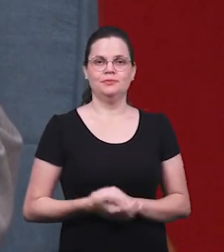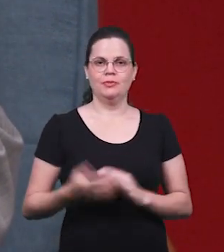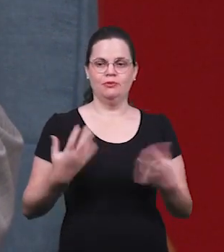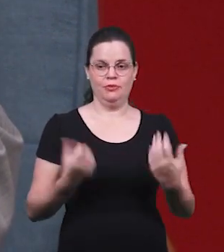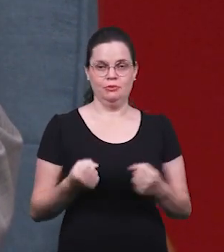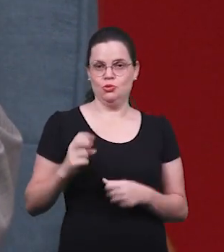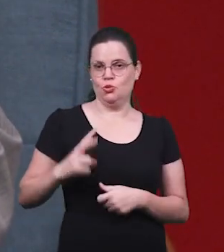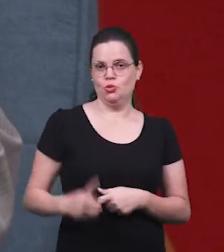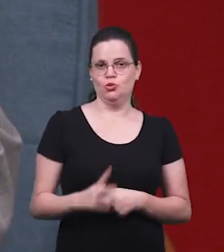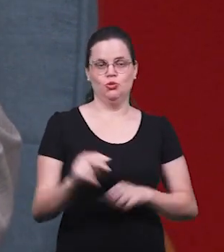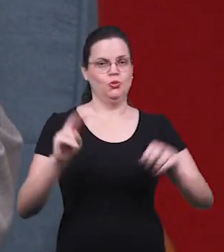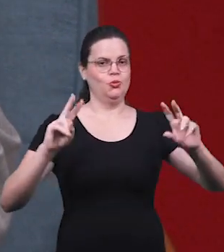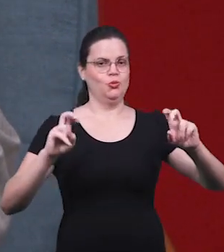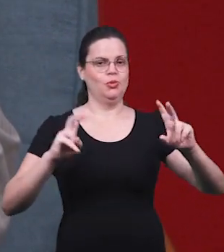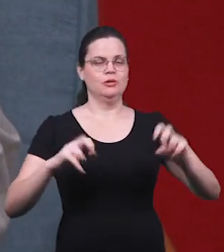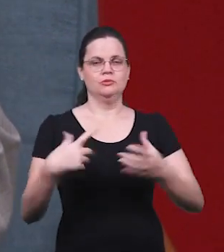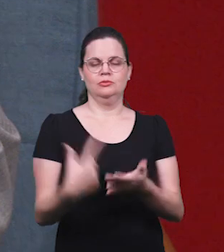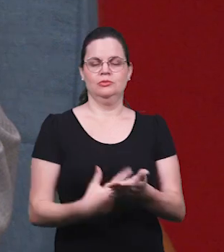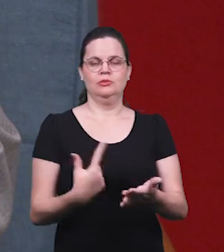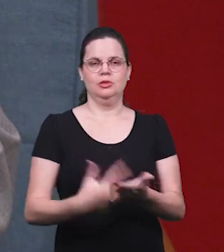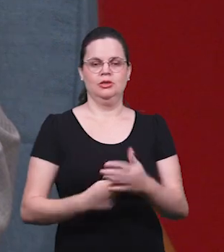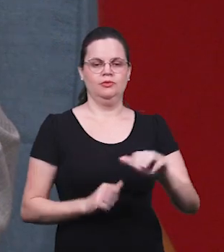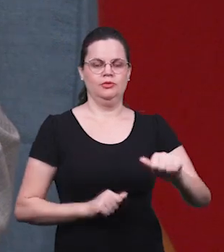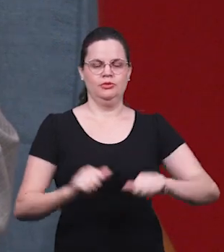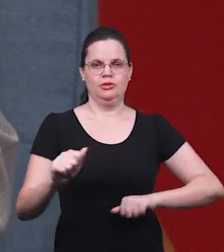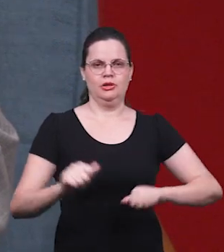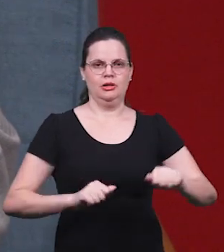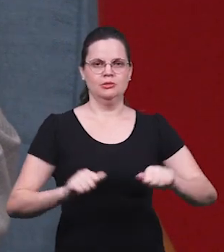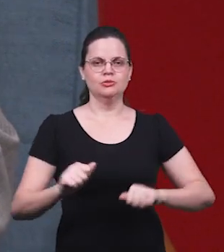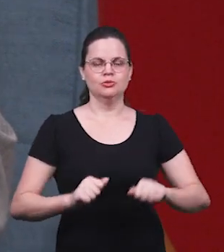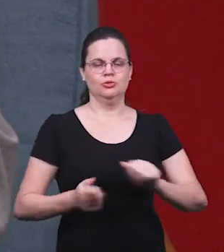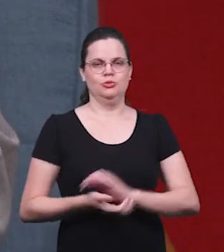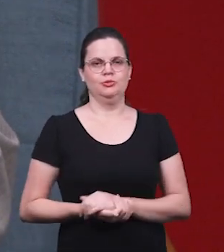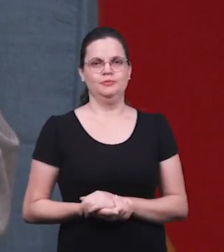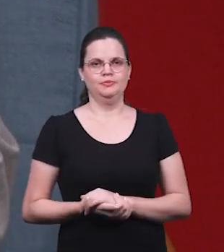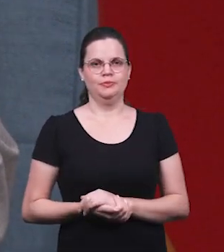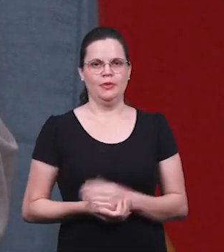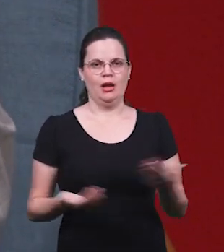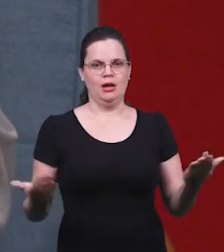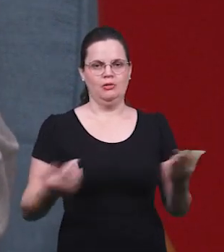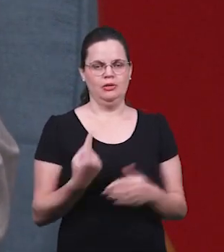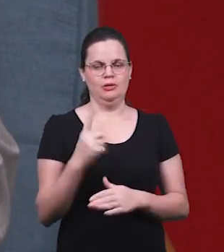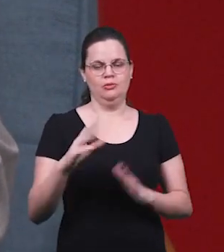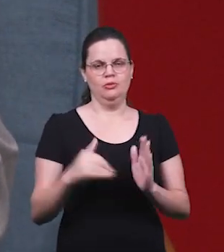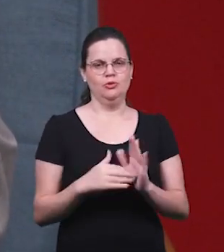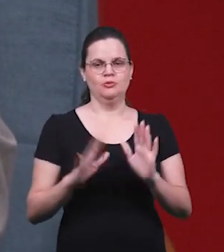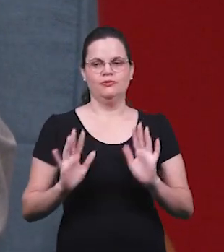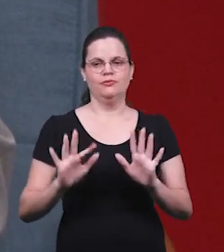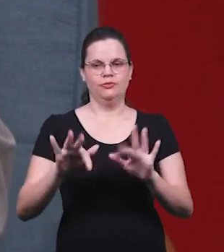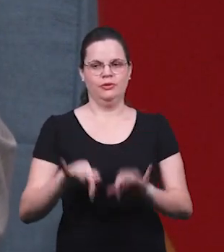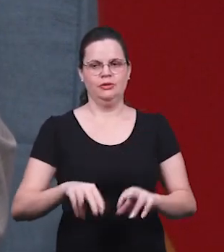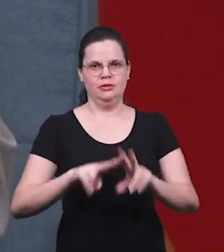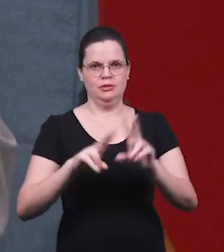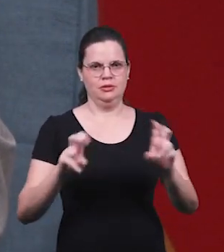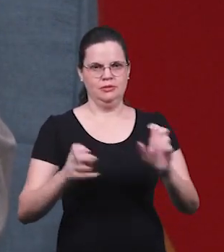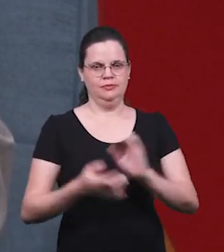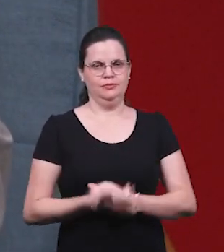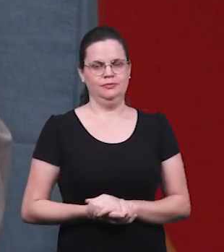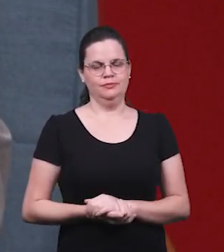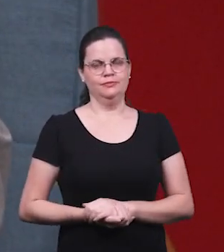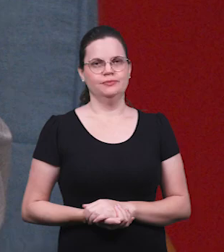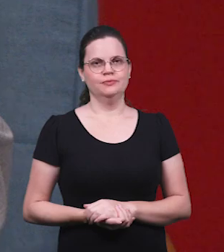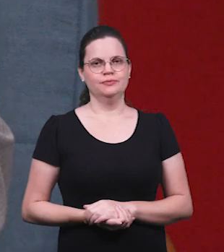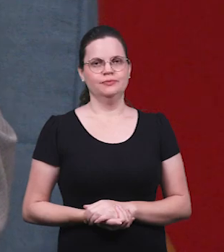Nós vamos continuar falando desse nosso programa, concluindo esse assunto nosso de Atos dos